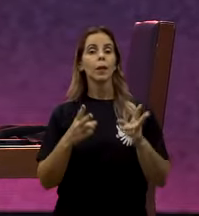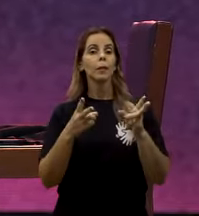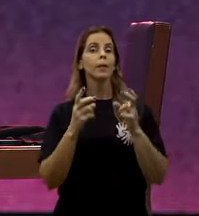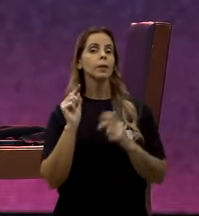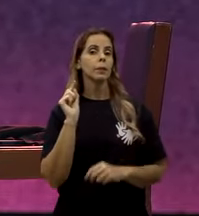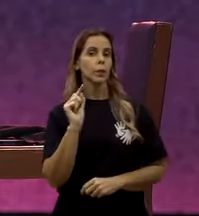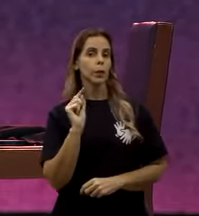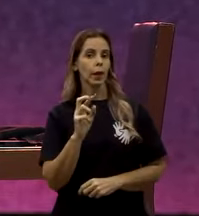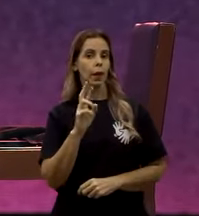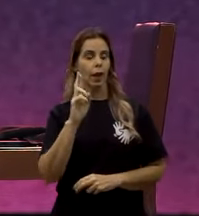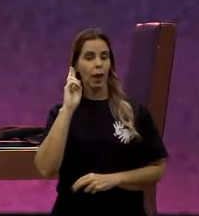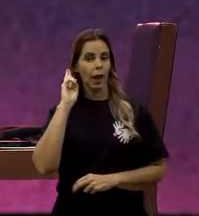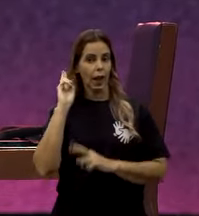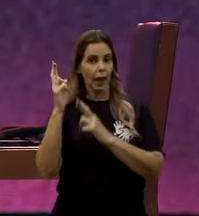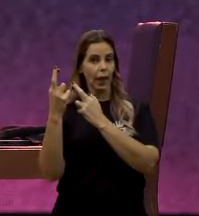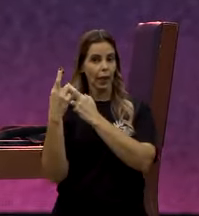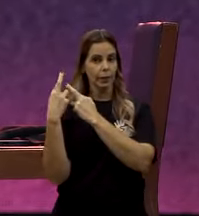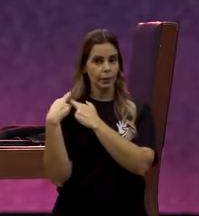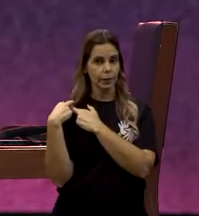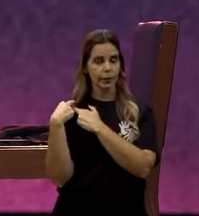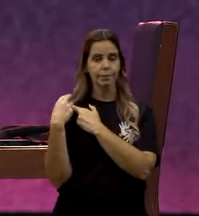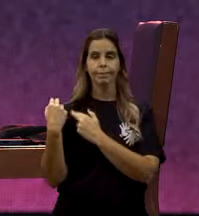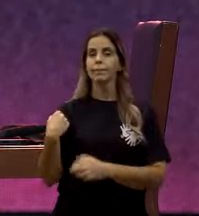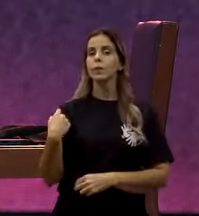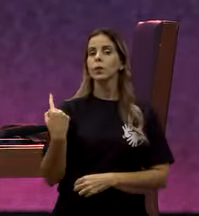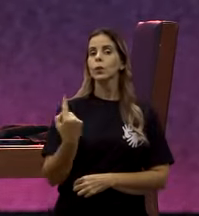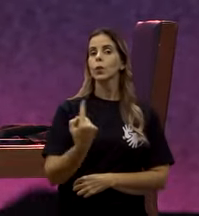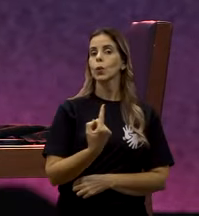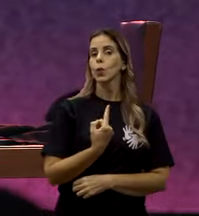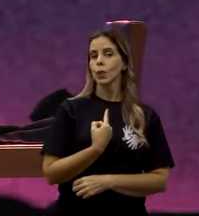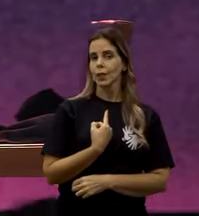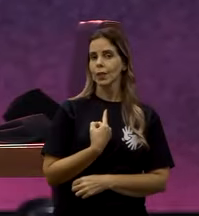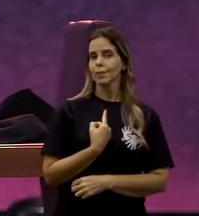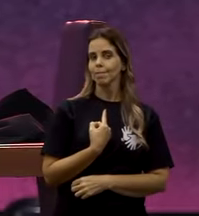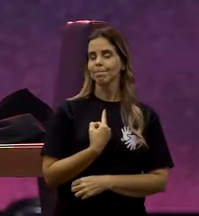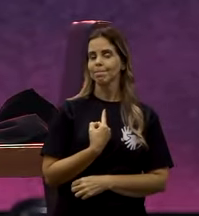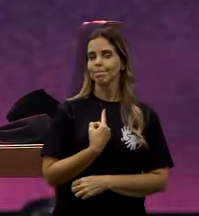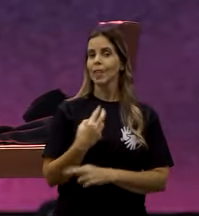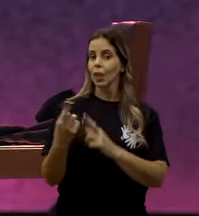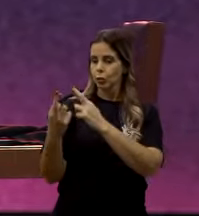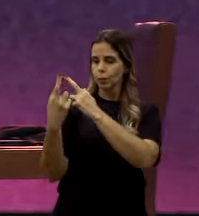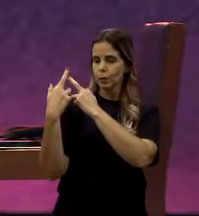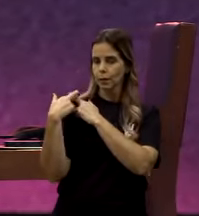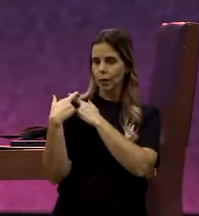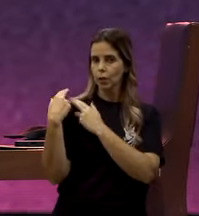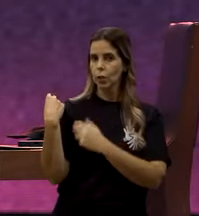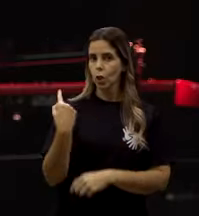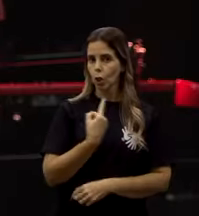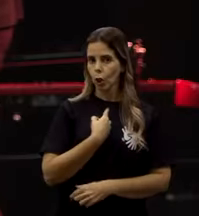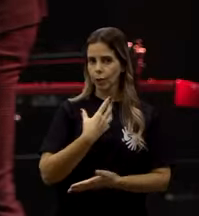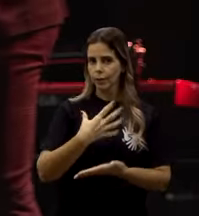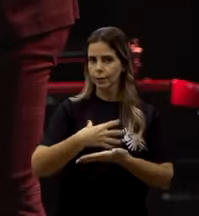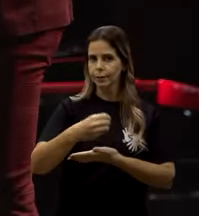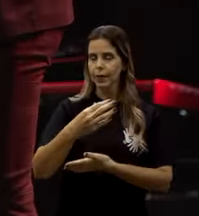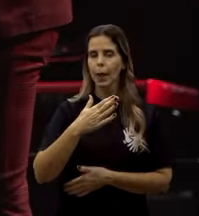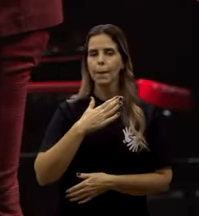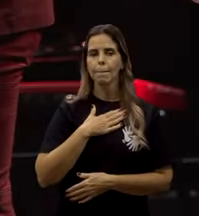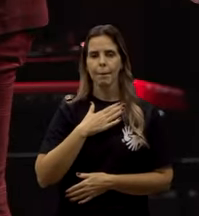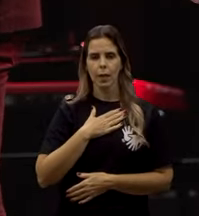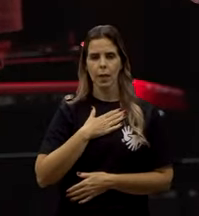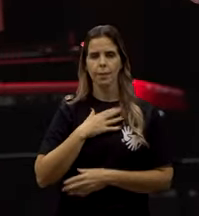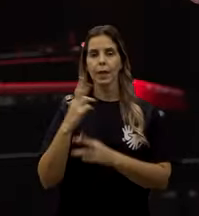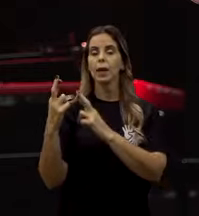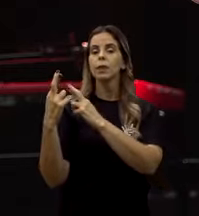é uma grande responsabilidade Nossa Qual é a nossa maior responsabilidade diga comigo assim a minha maior responsabilidade